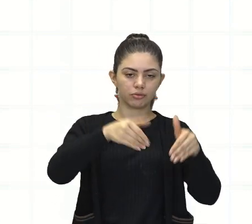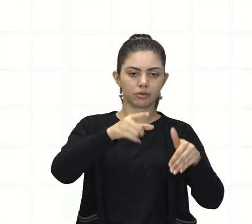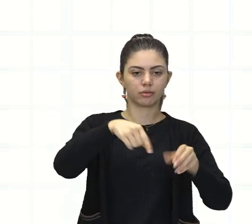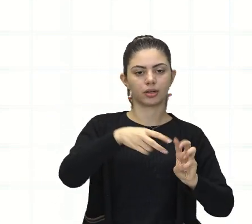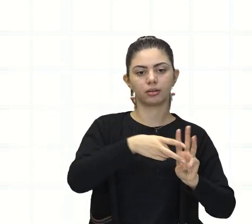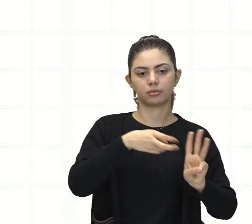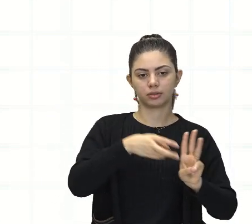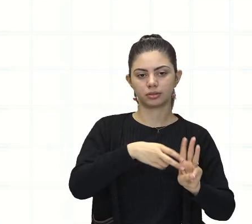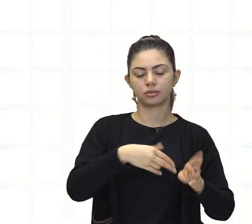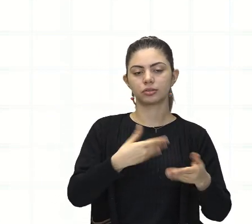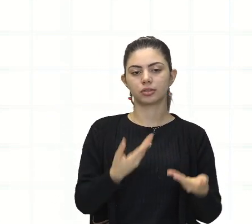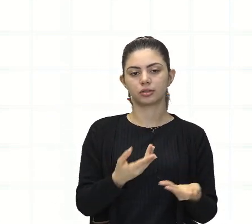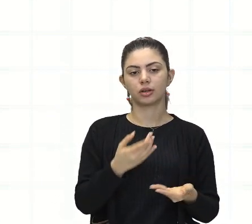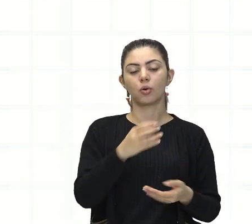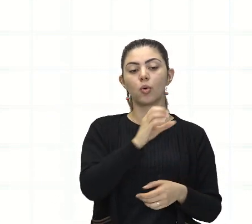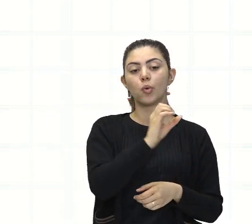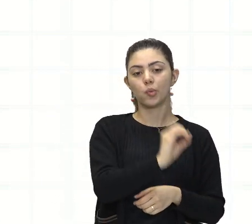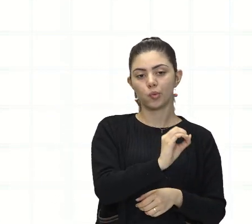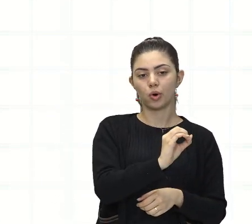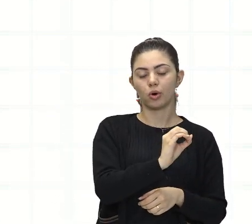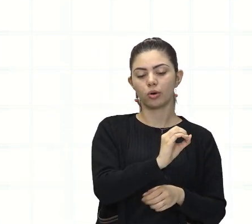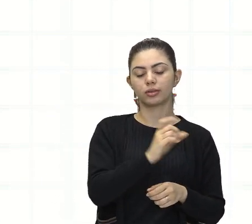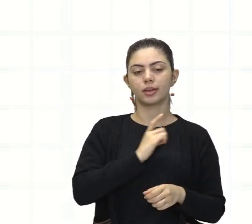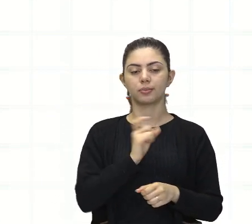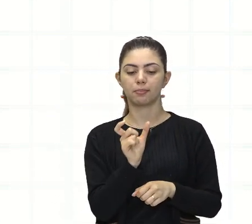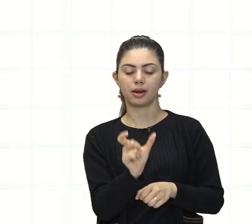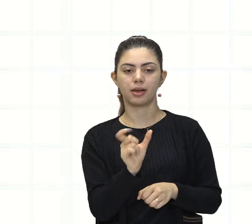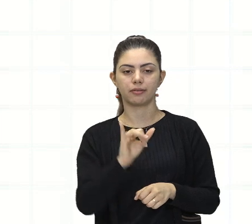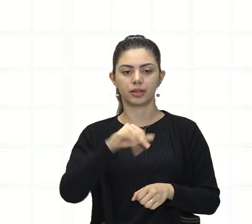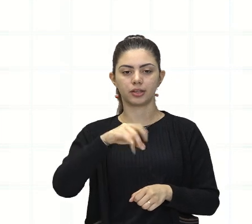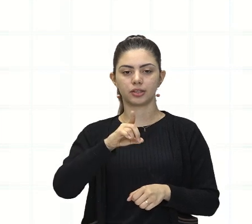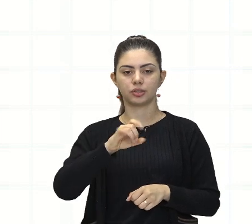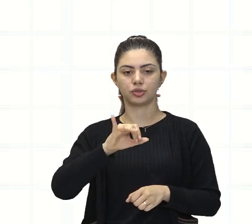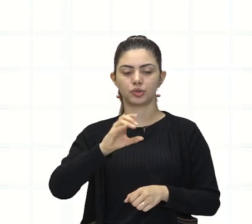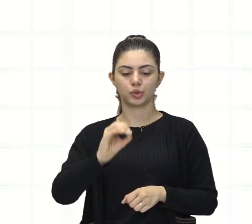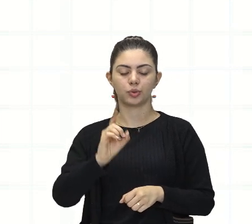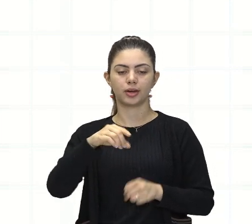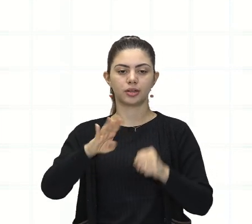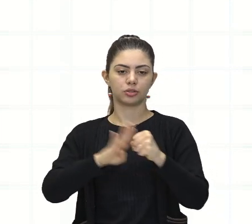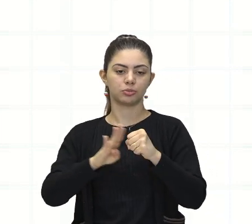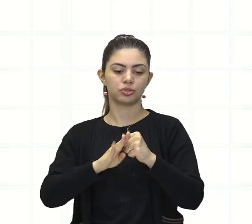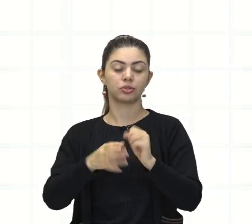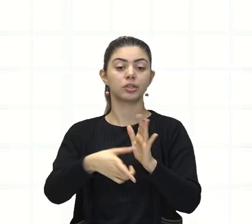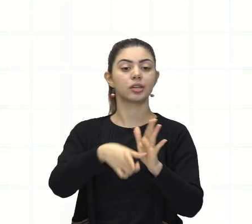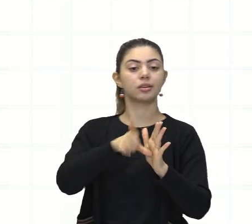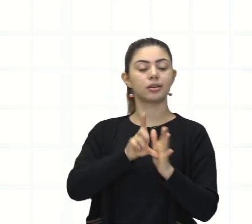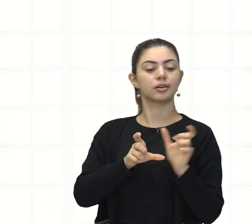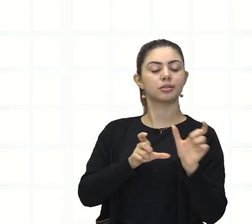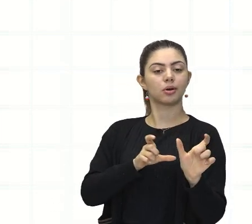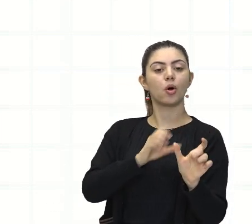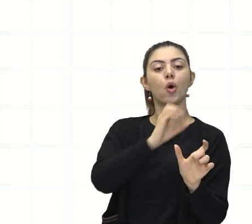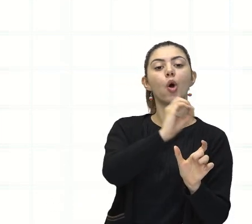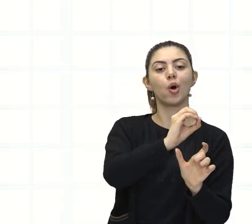também é um artigo, correto? E está